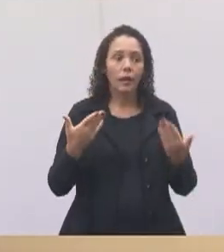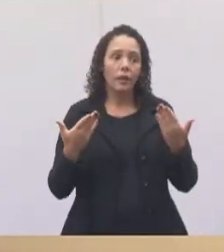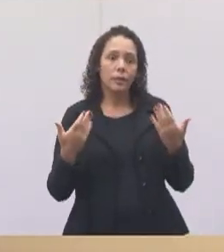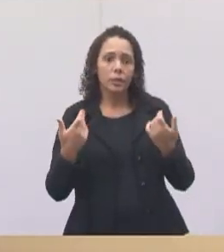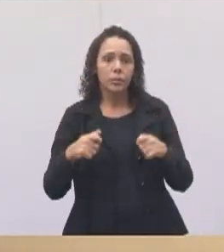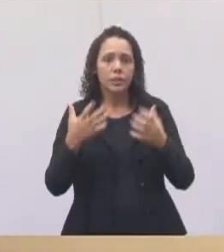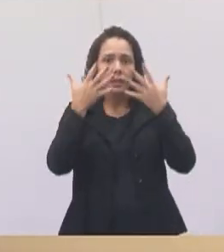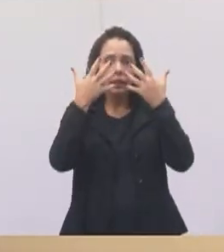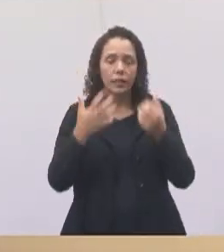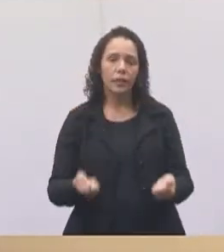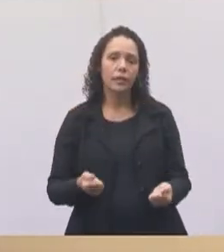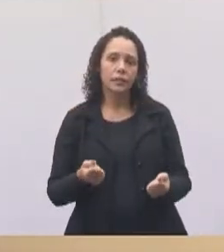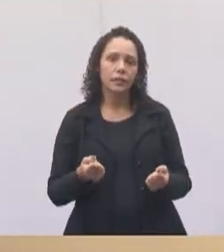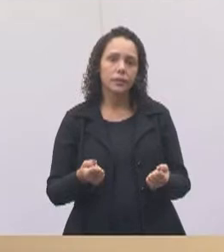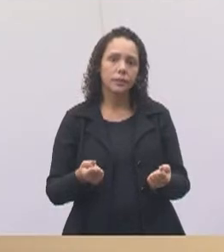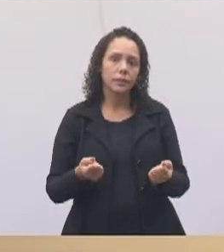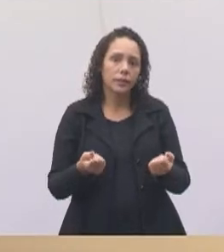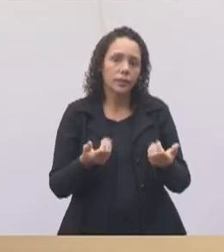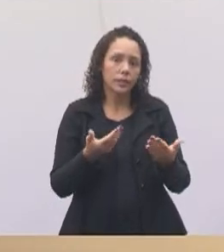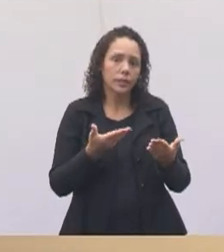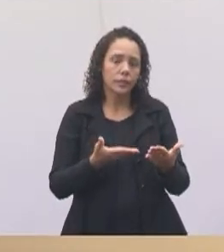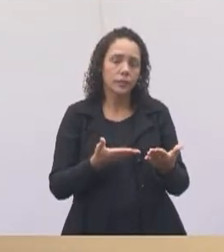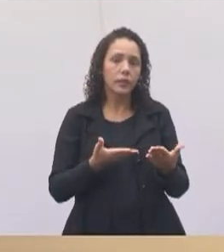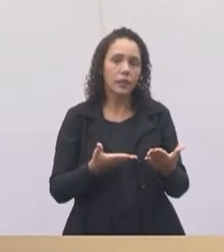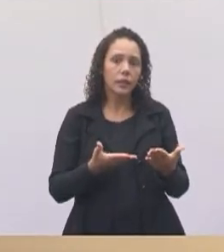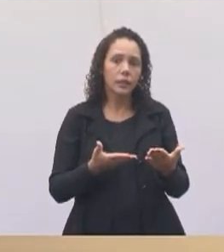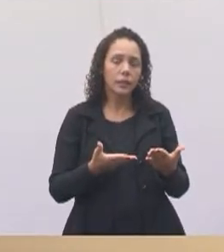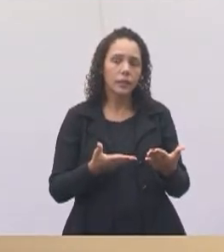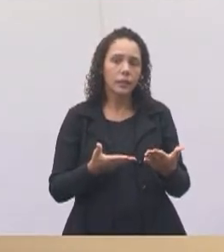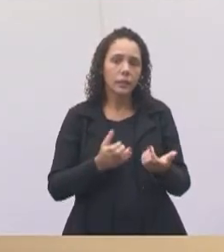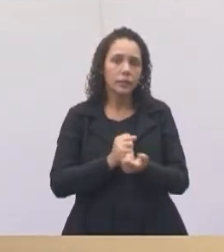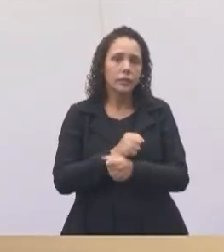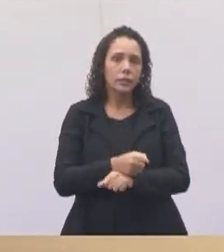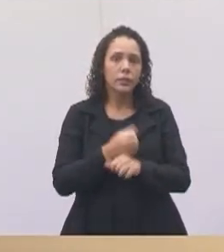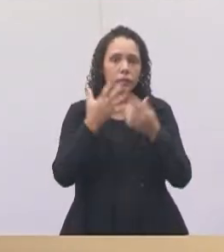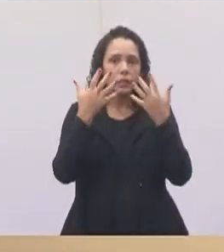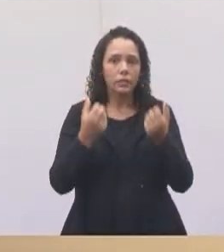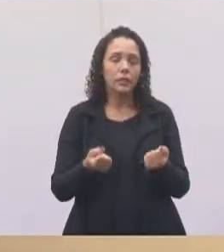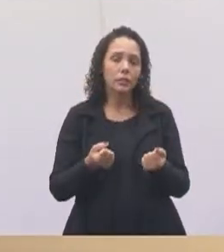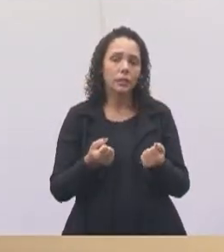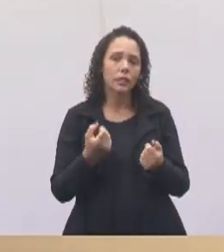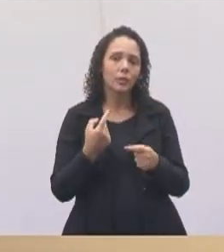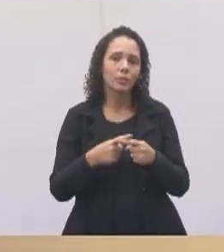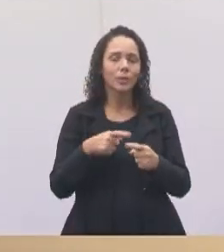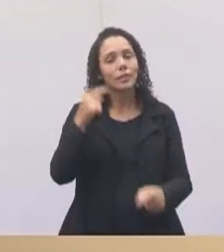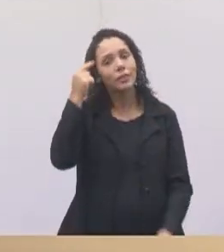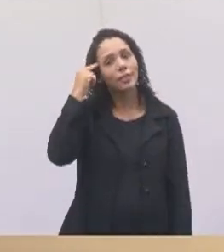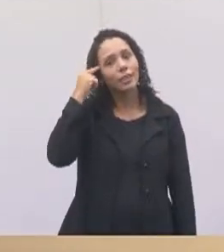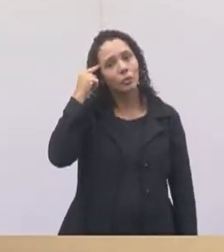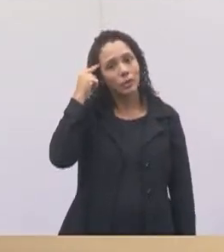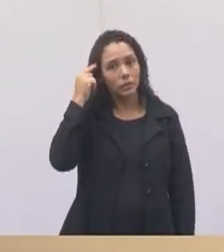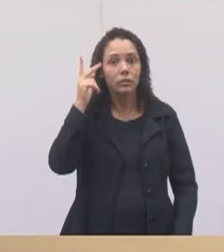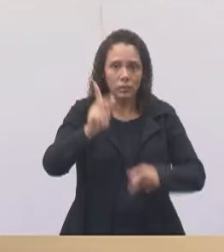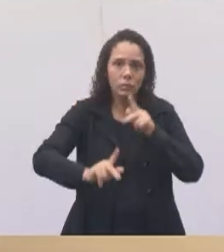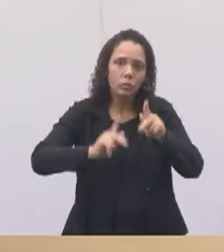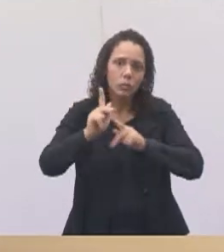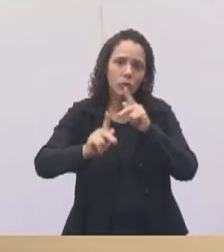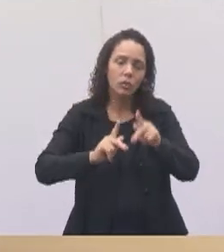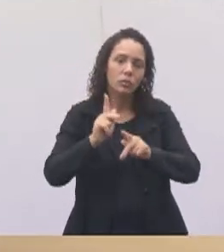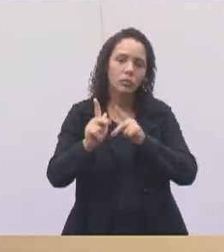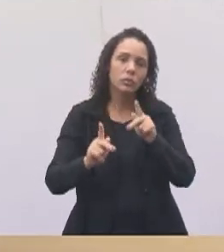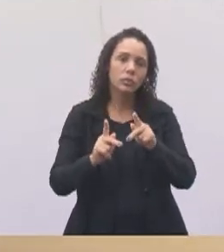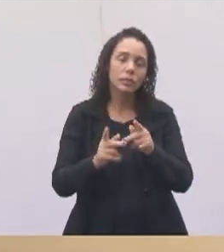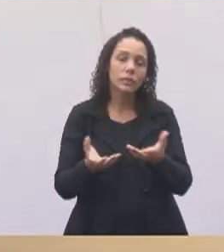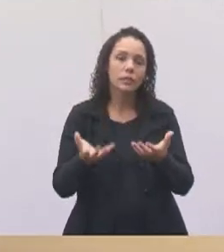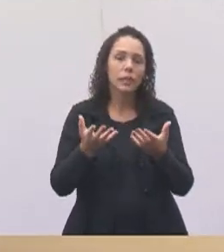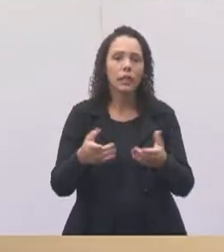aceitar engolir por goela abaixo, porque ele está pensando na população e não no umbigo dele, e ele quer